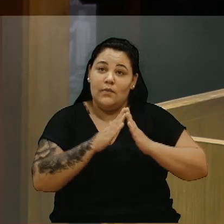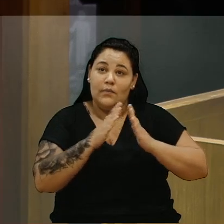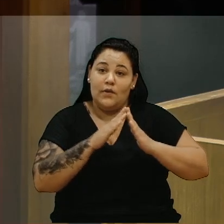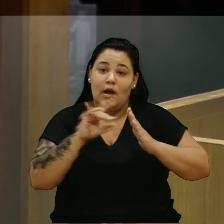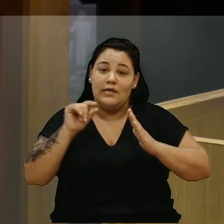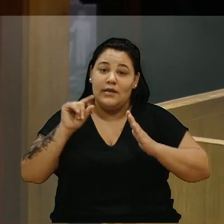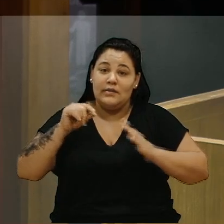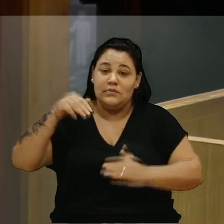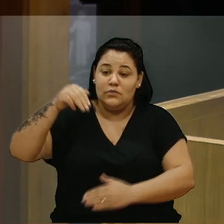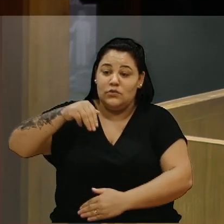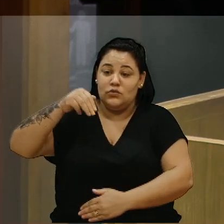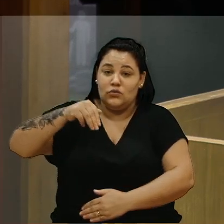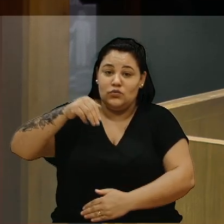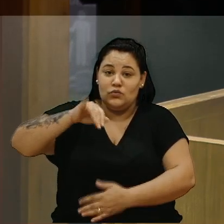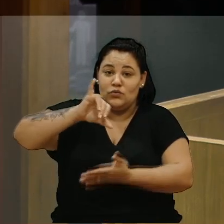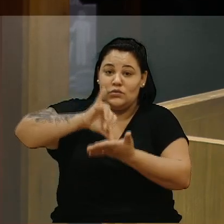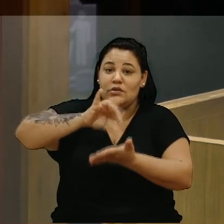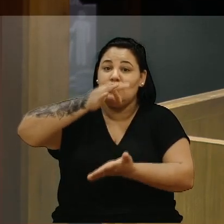centro de Caxias do Sul,